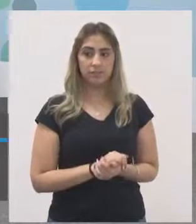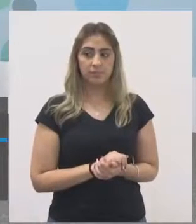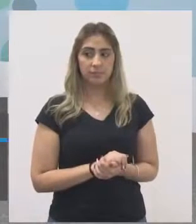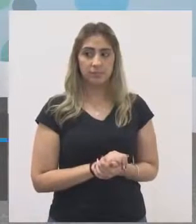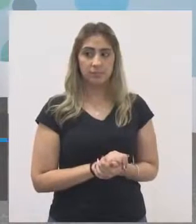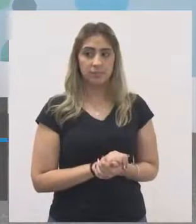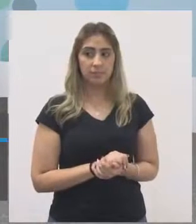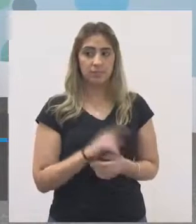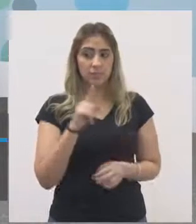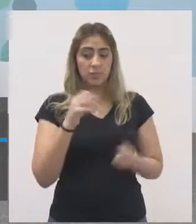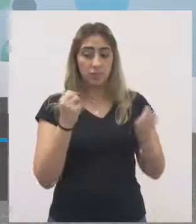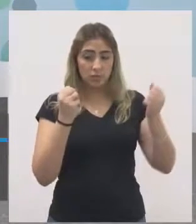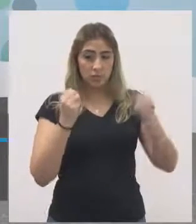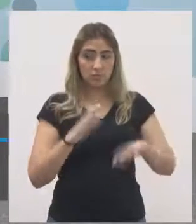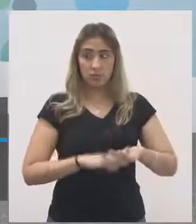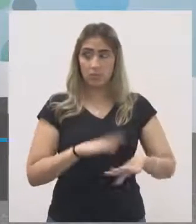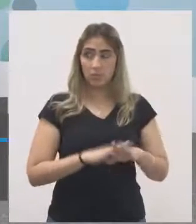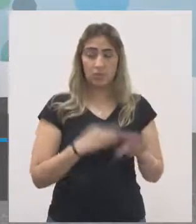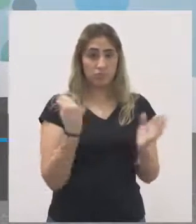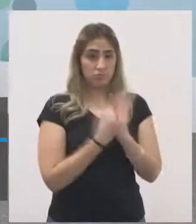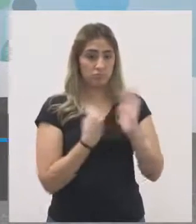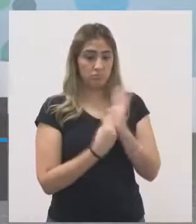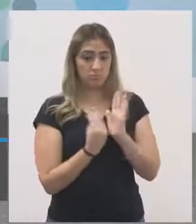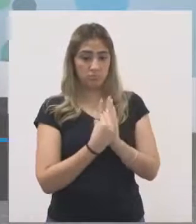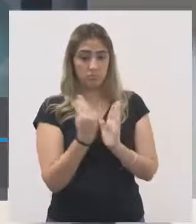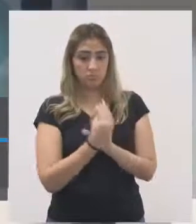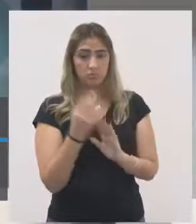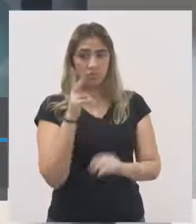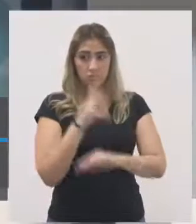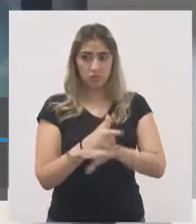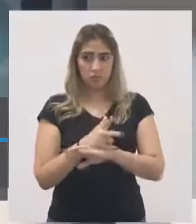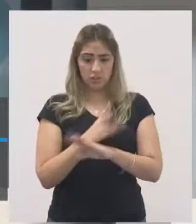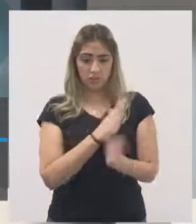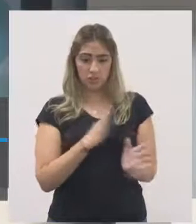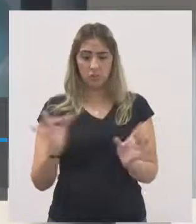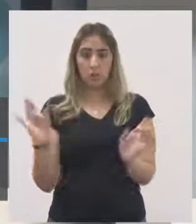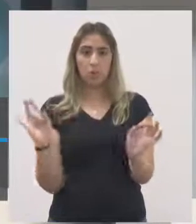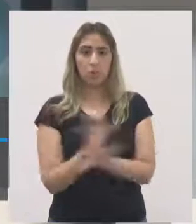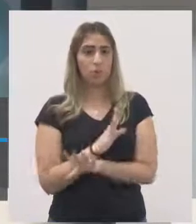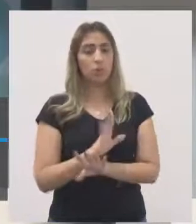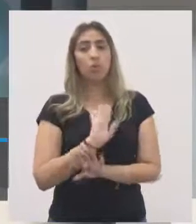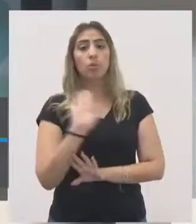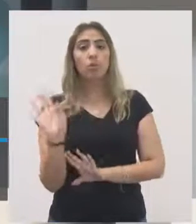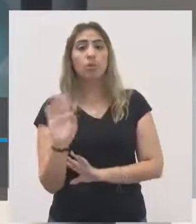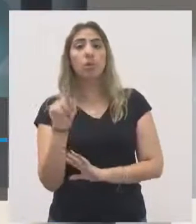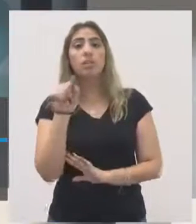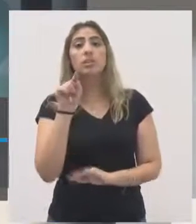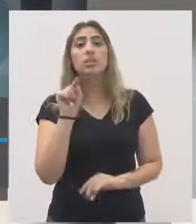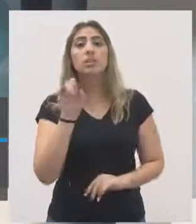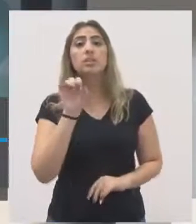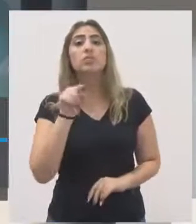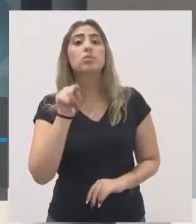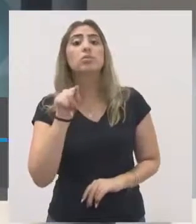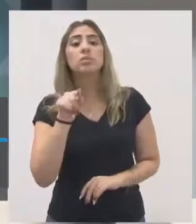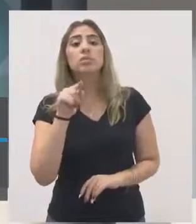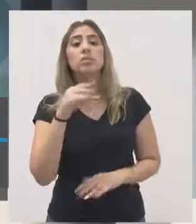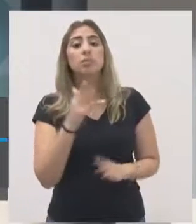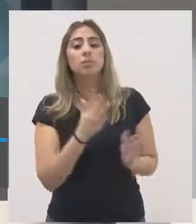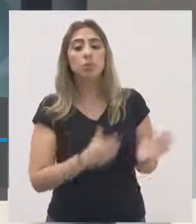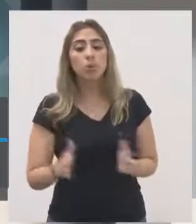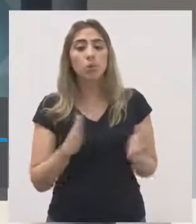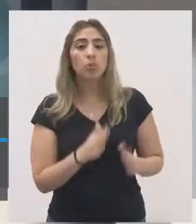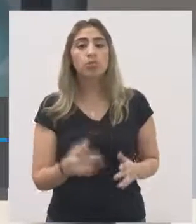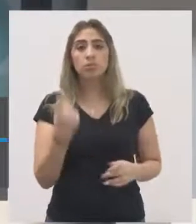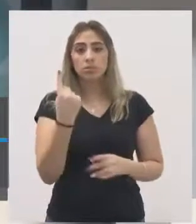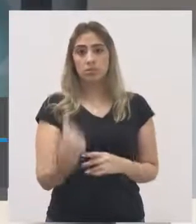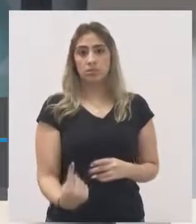Você pode inserir as vinhetas prontas, a não ser que você produza, né? Então você